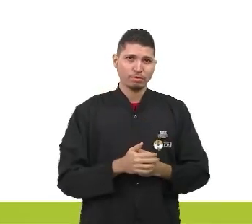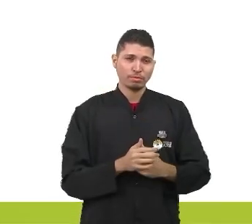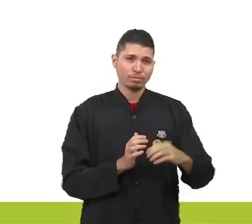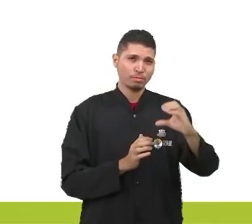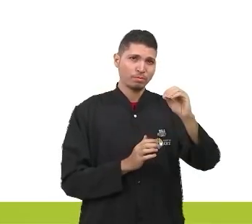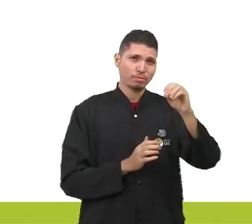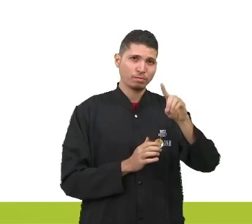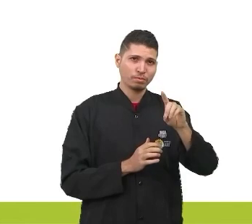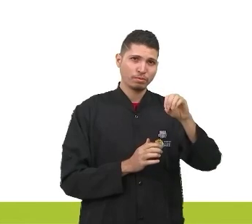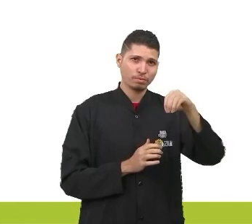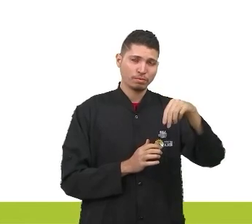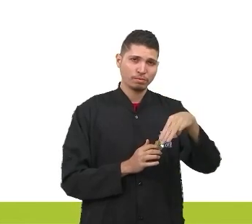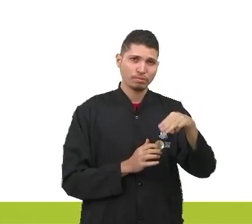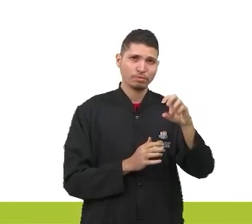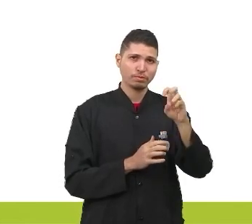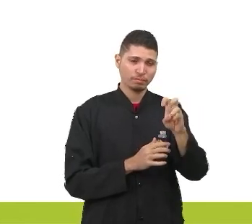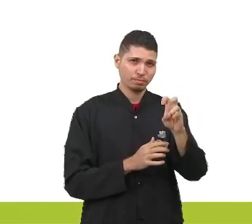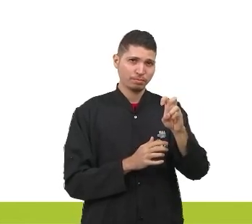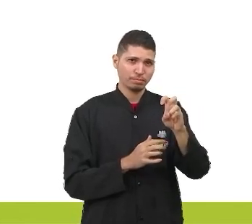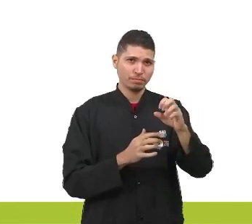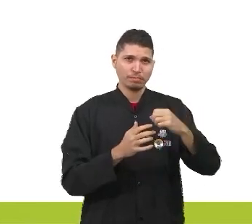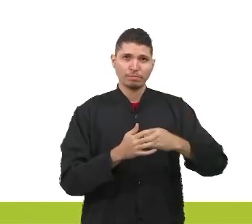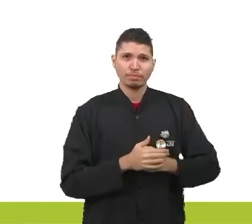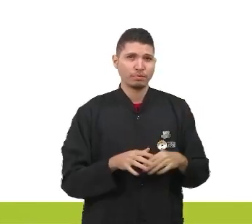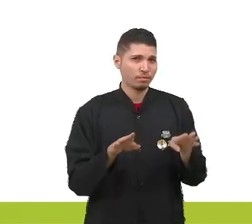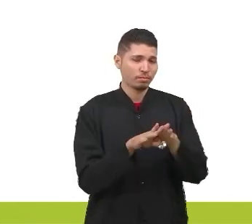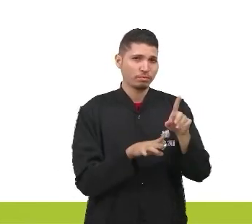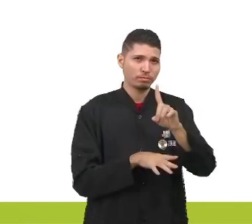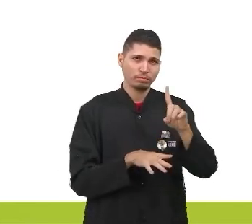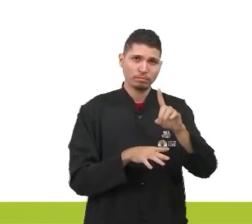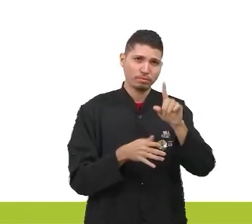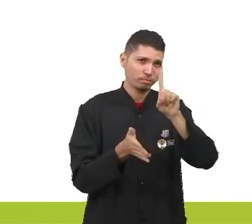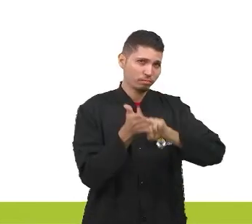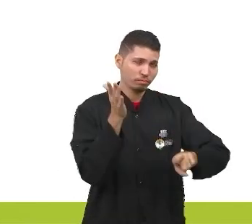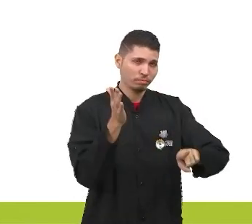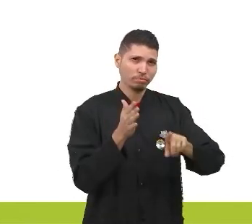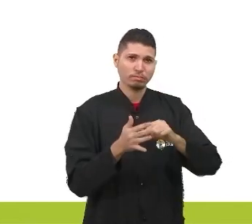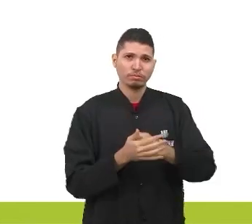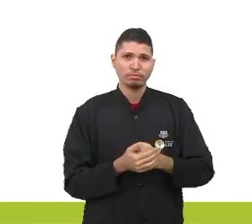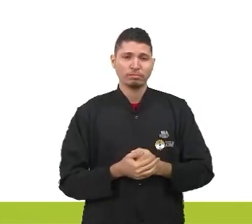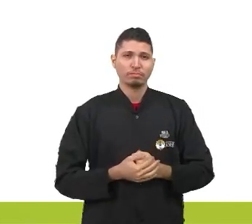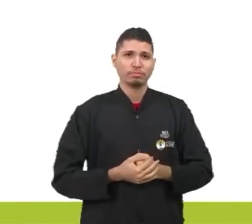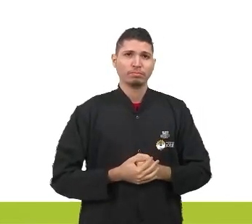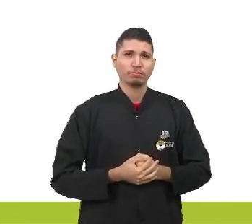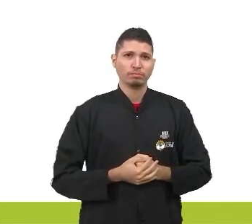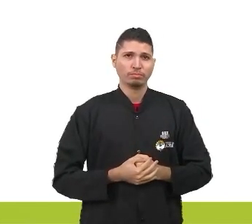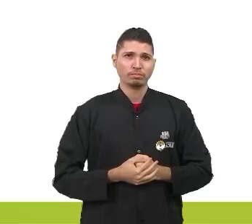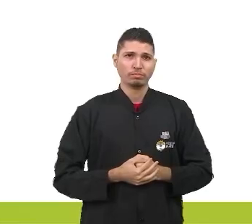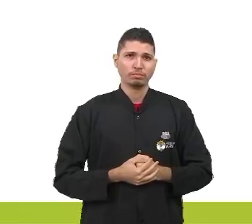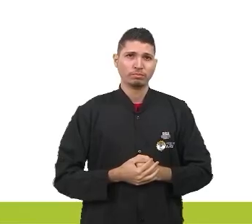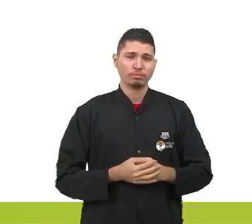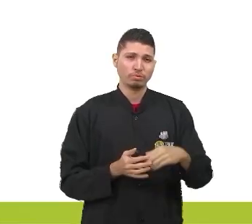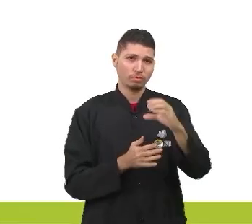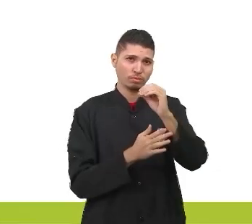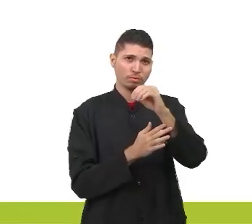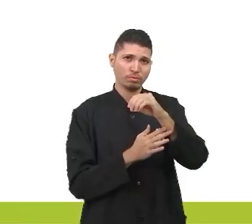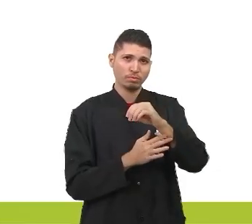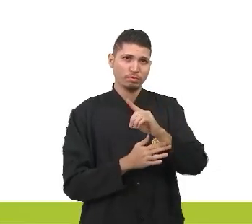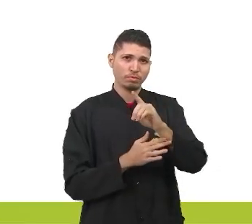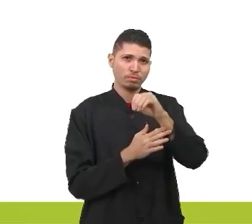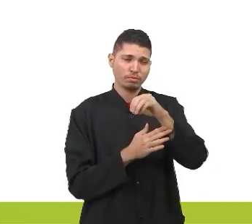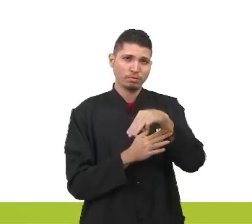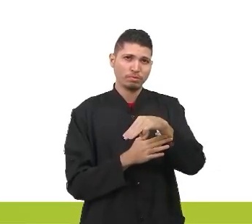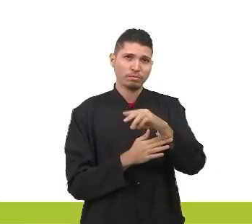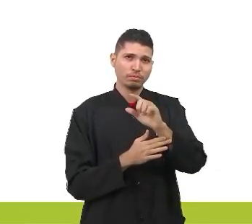5. Então, também não. Elimino esse aqui, elimino esse aqui. Já estou falando lá do códon 7 e do códon